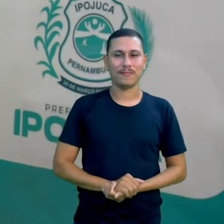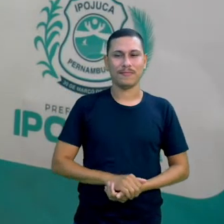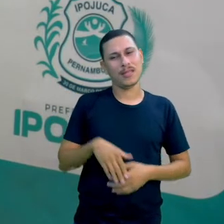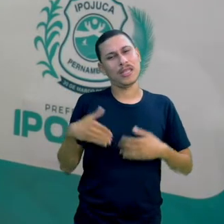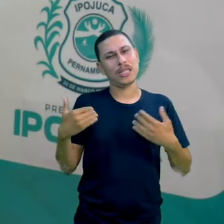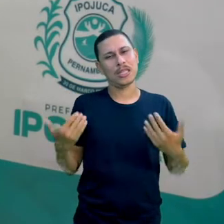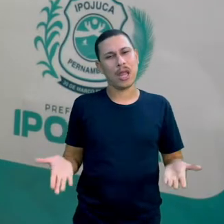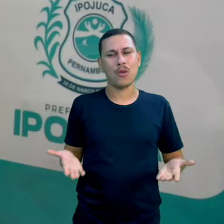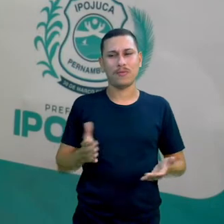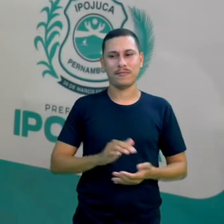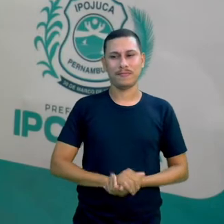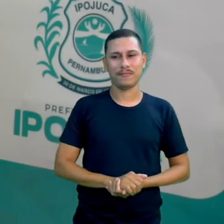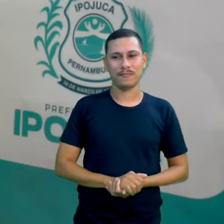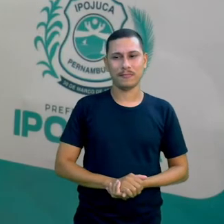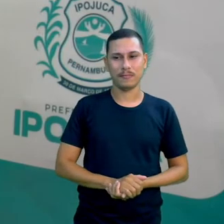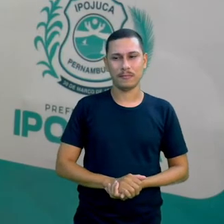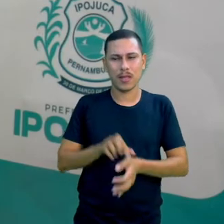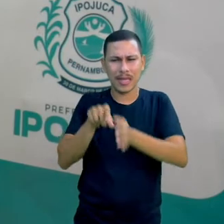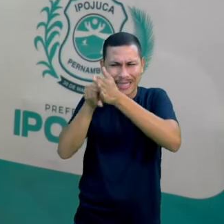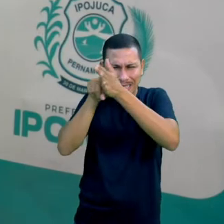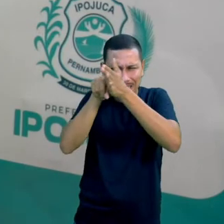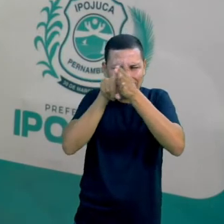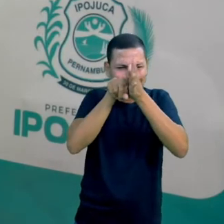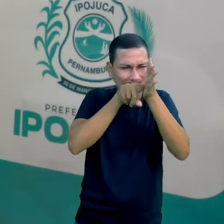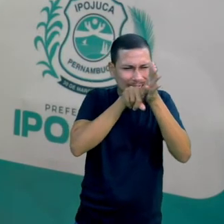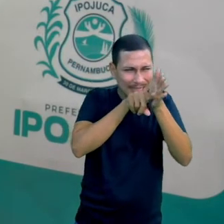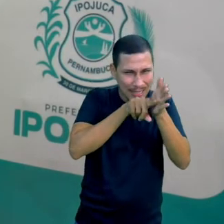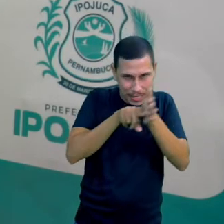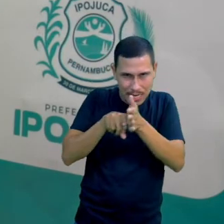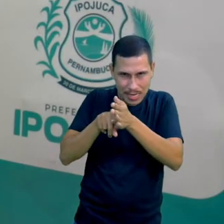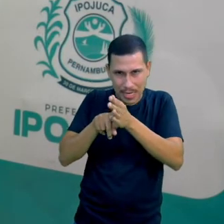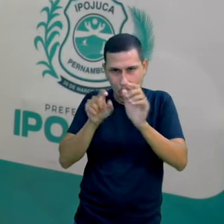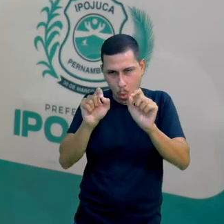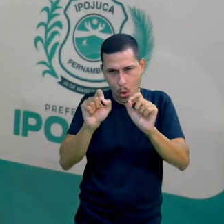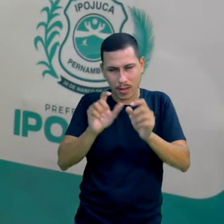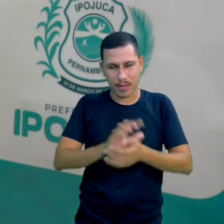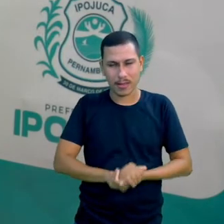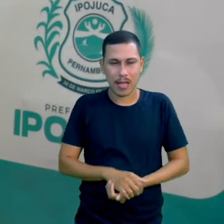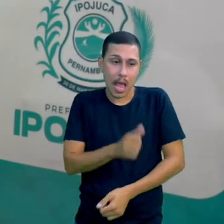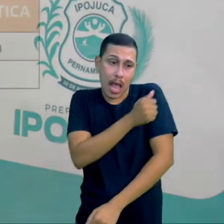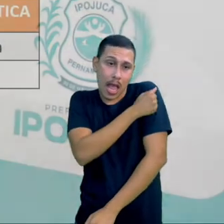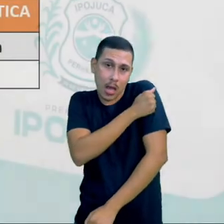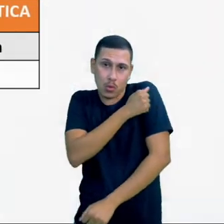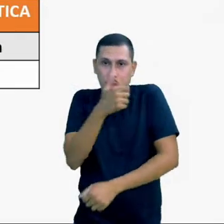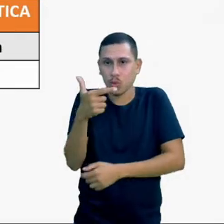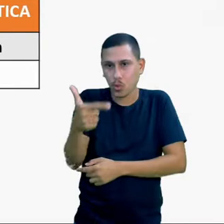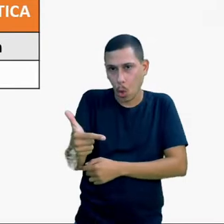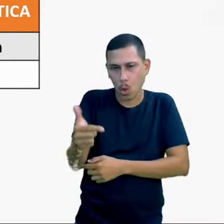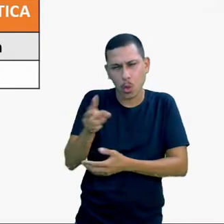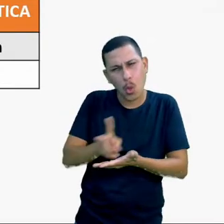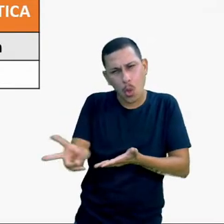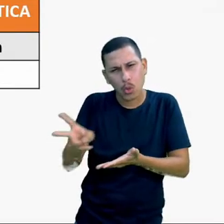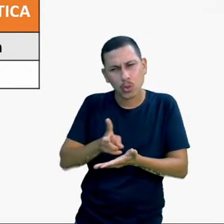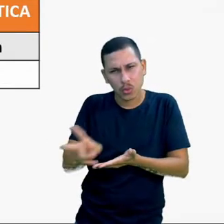lá. Vamos analisar novamente agora dois estudantes. Vamos continuar com